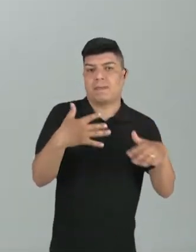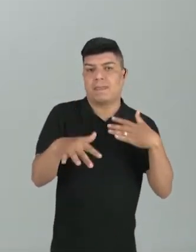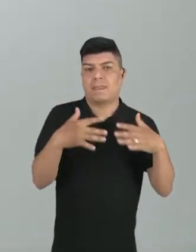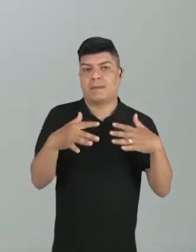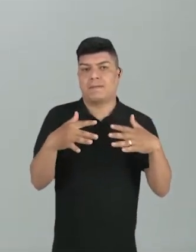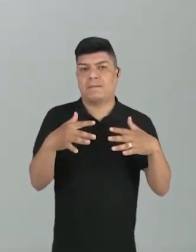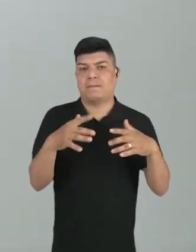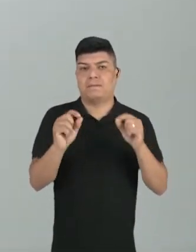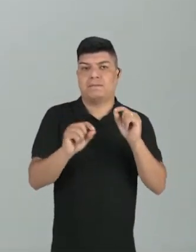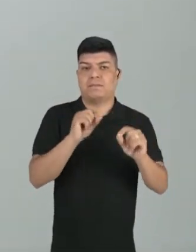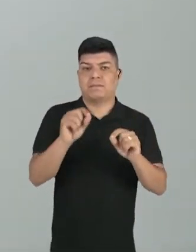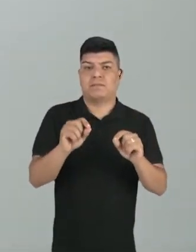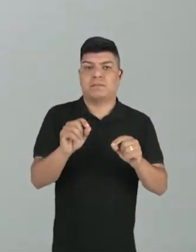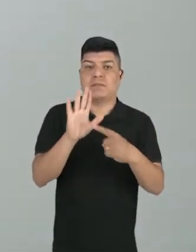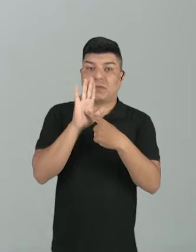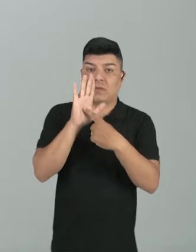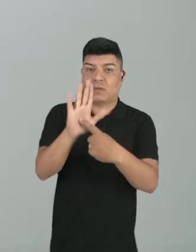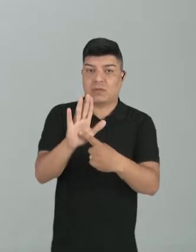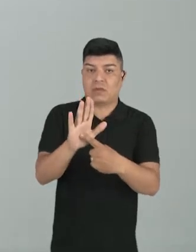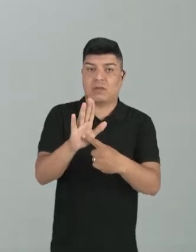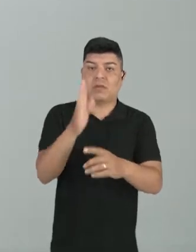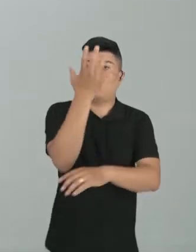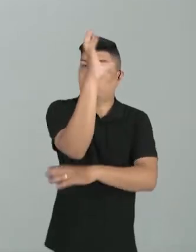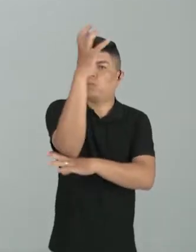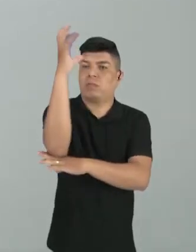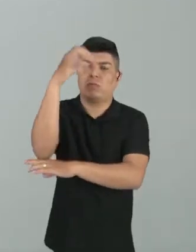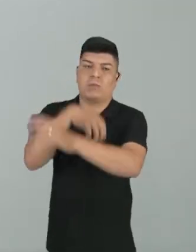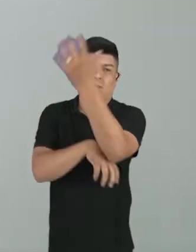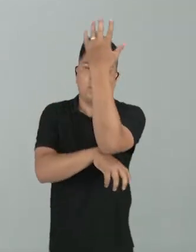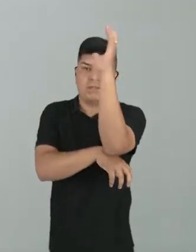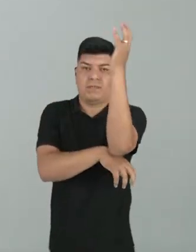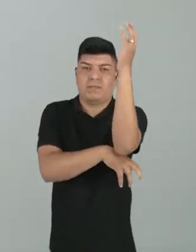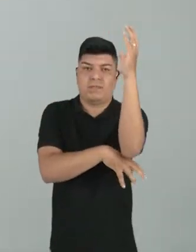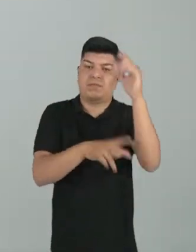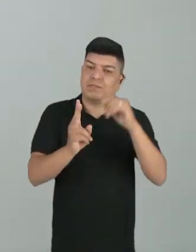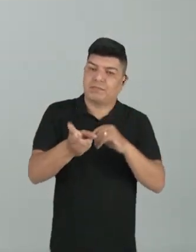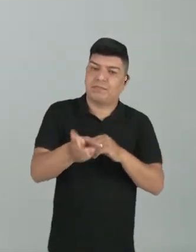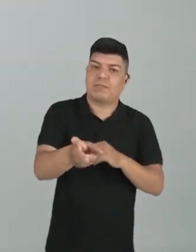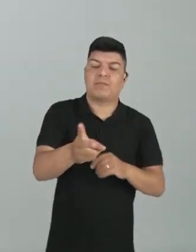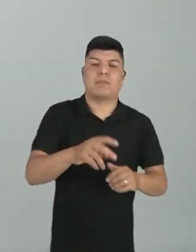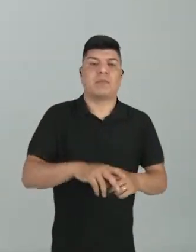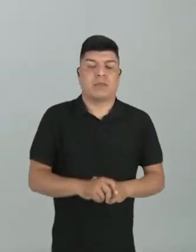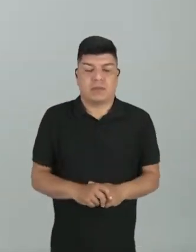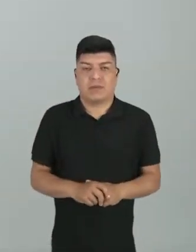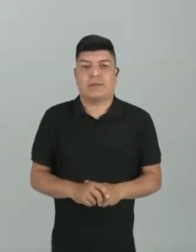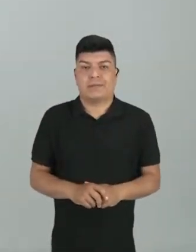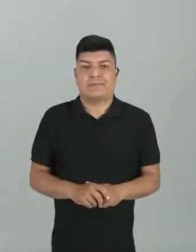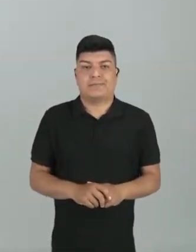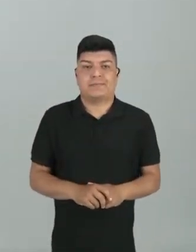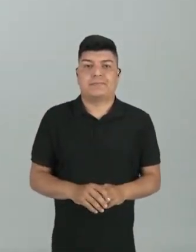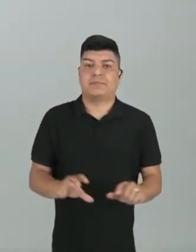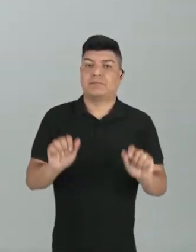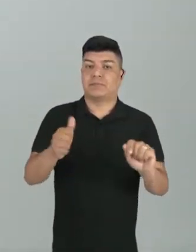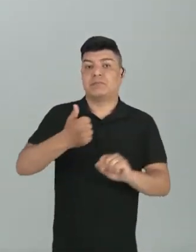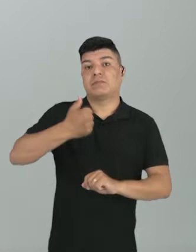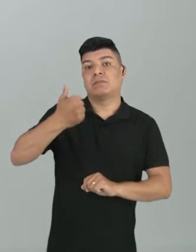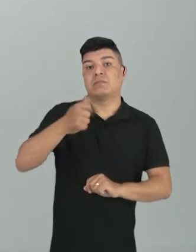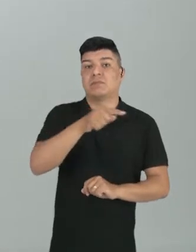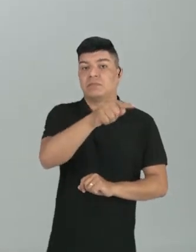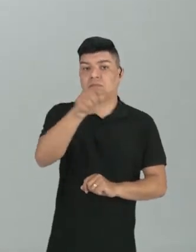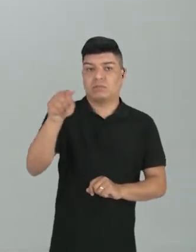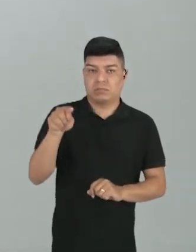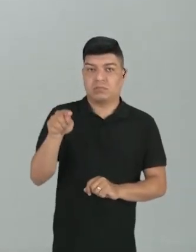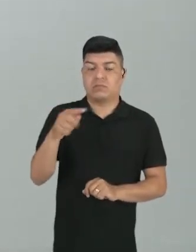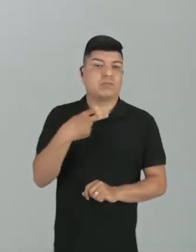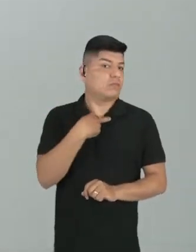que levantam a pauta da causa ambiental e assim sucessivamente. Essa é uma premissa que